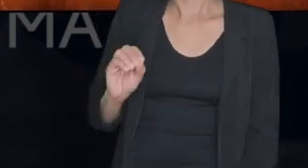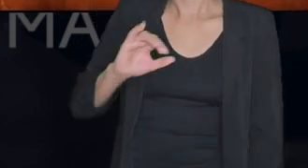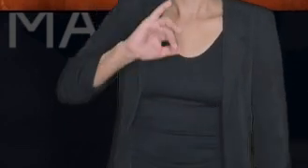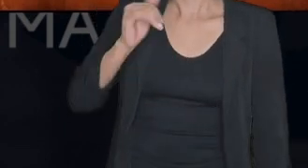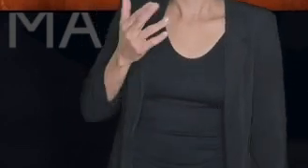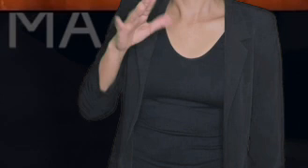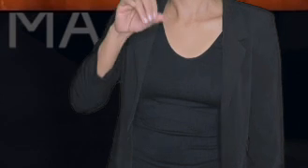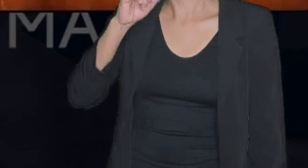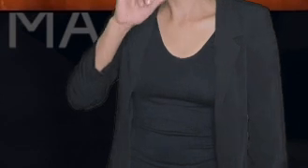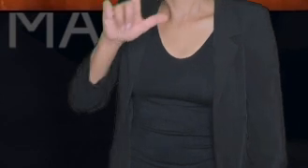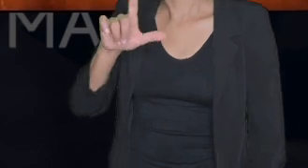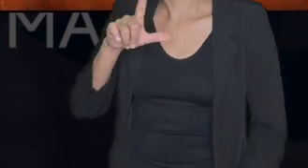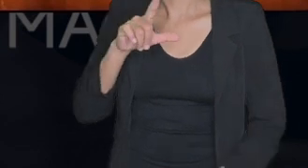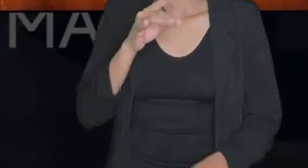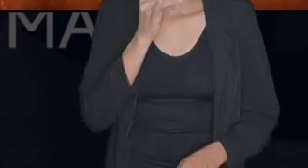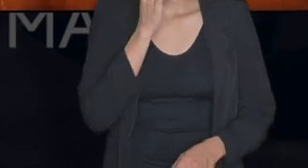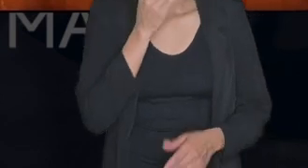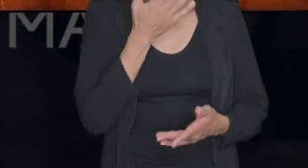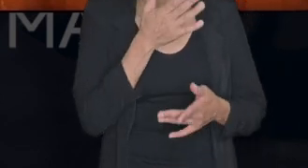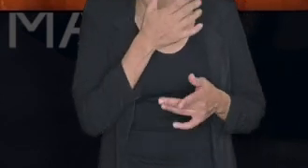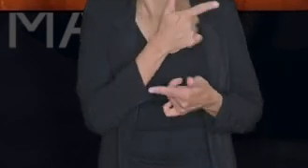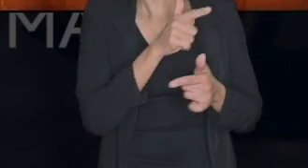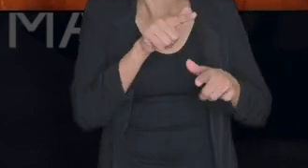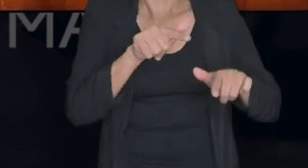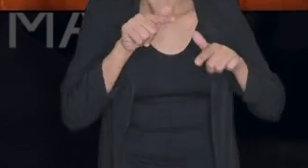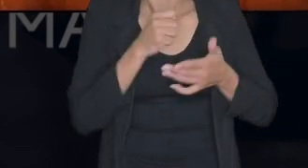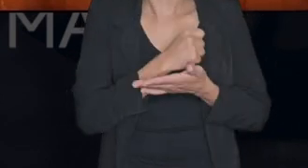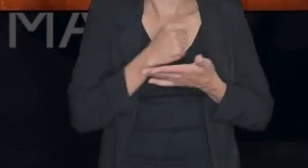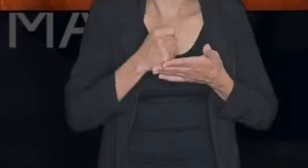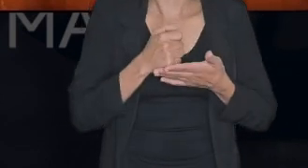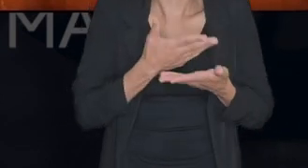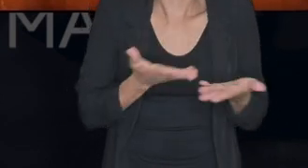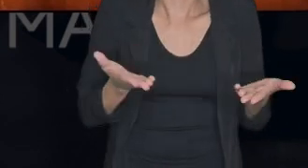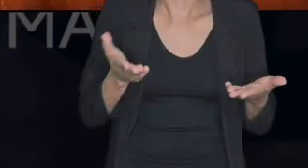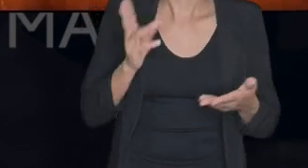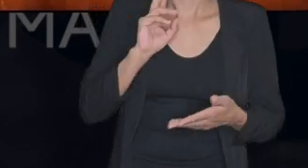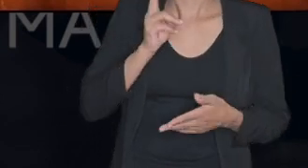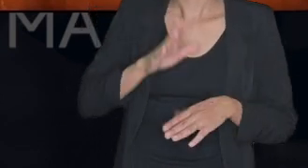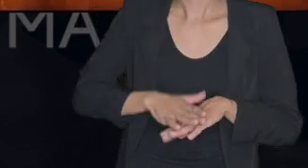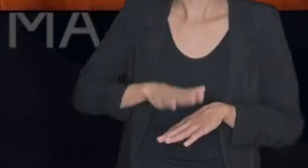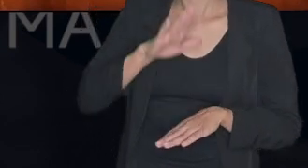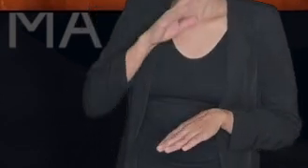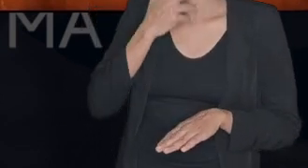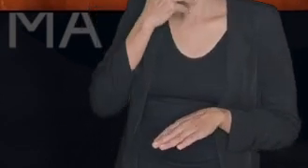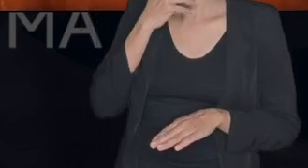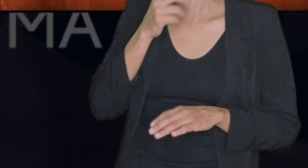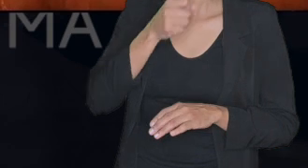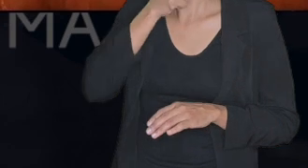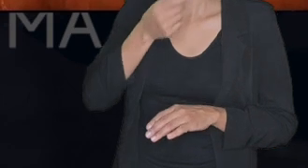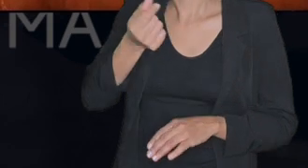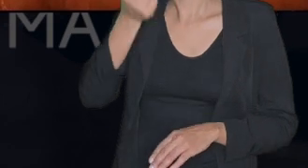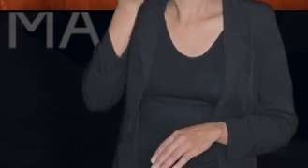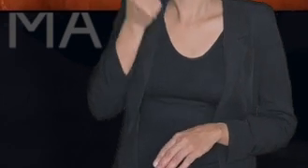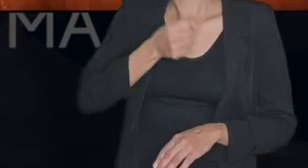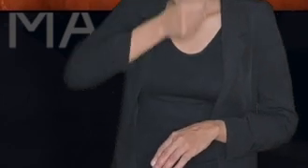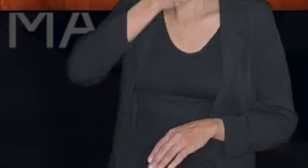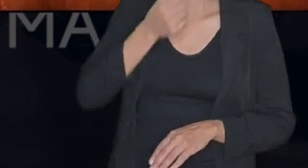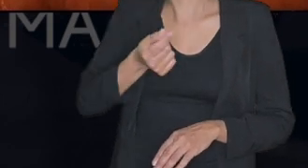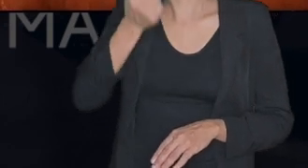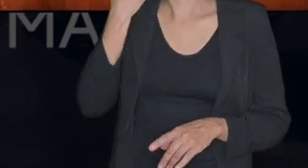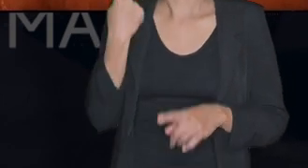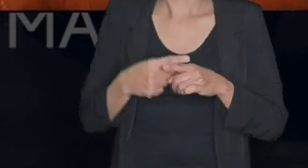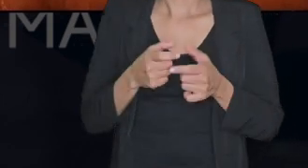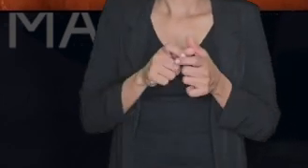testamento, isso vem sendo cada vez mais ultrapassado, porque quase todas as corregedorias do Brasil dizem o